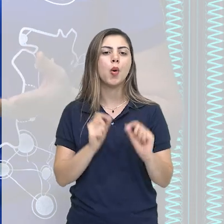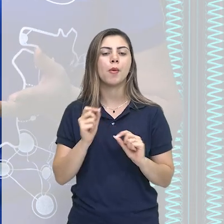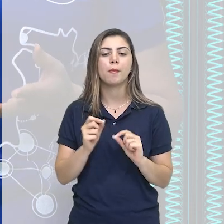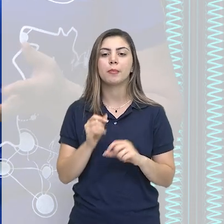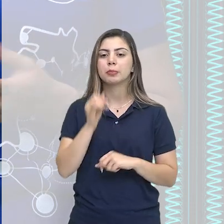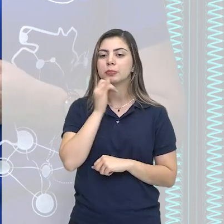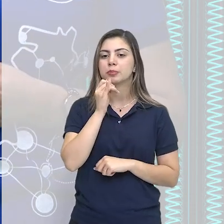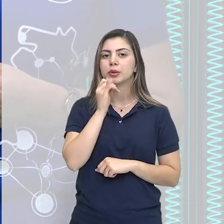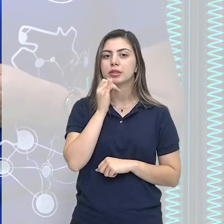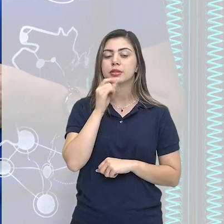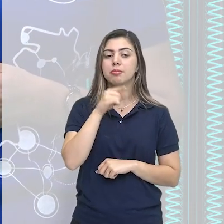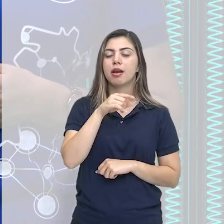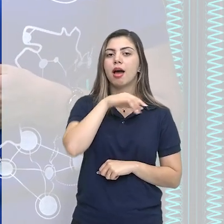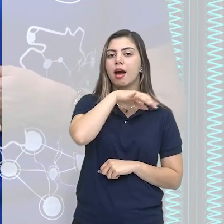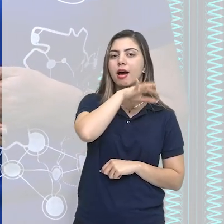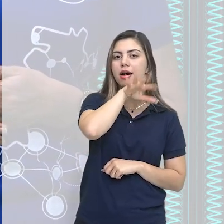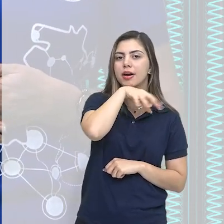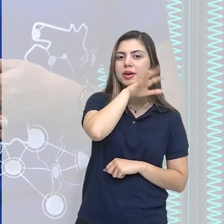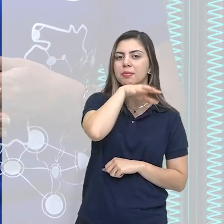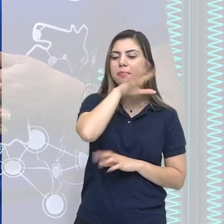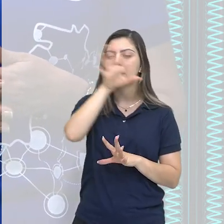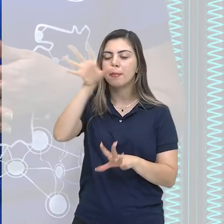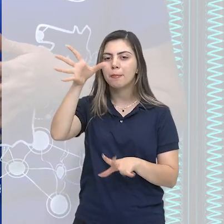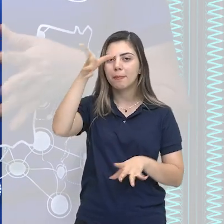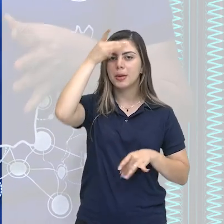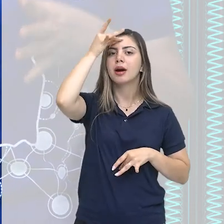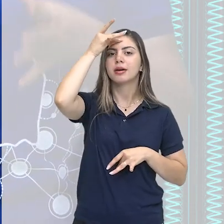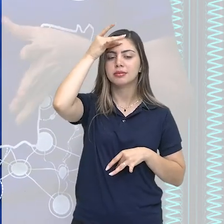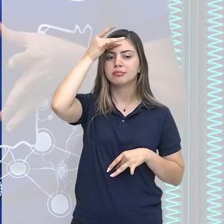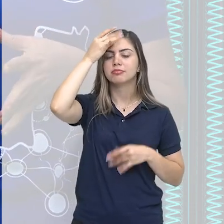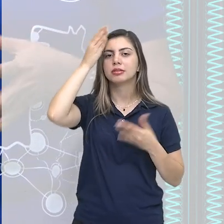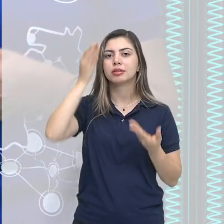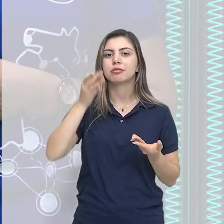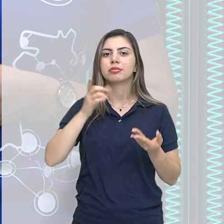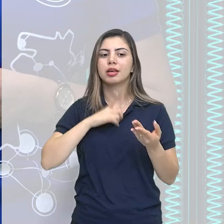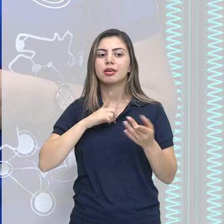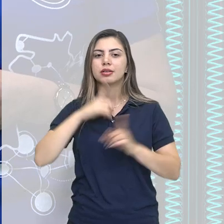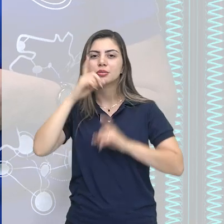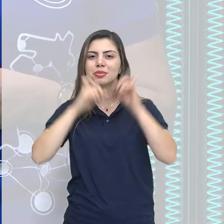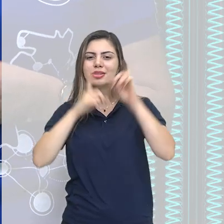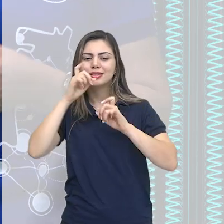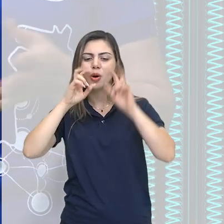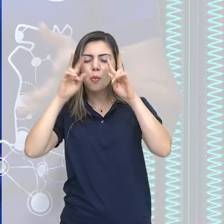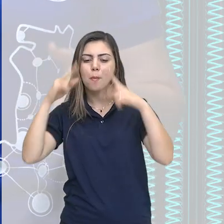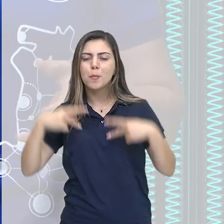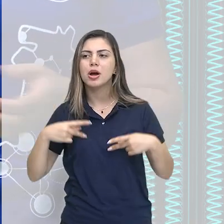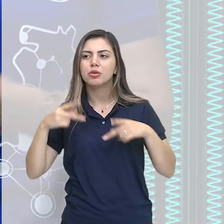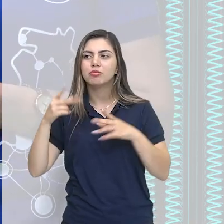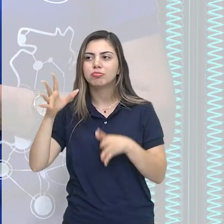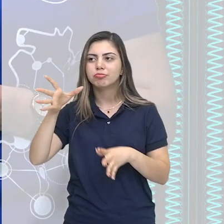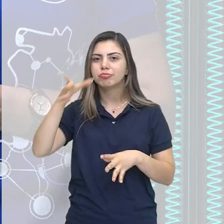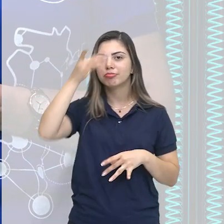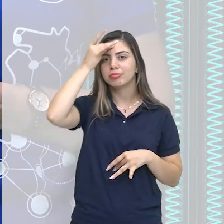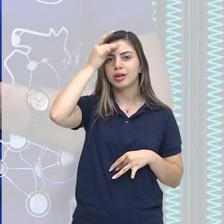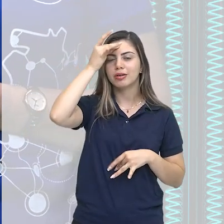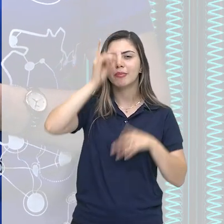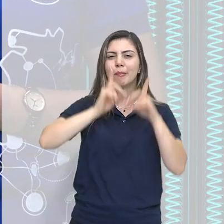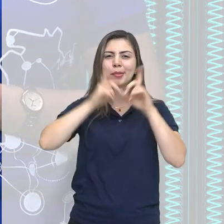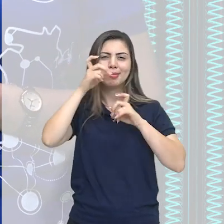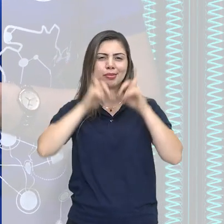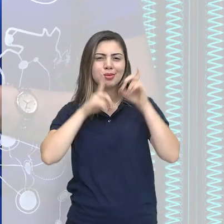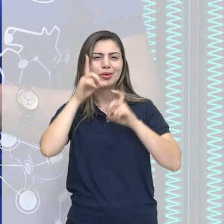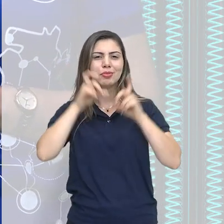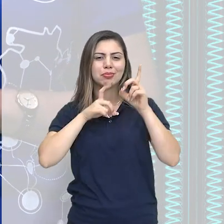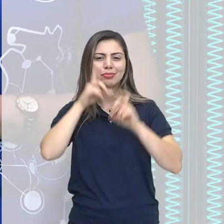Geralmente, quando é colocado em animais, vai dar ideia o quê? Vai dar expressão de pessoas mesmo, né? De nós, seres humanos. Fazemos caras e